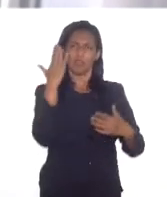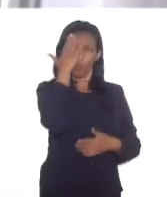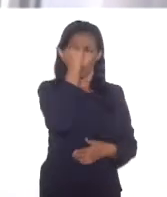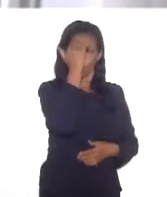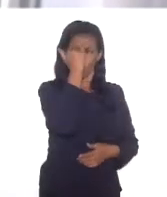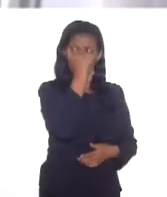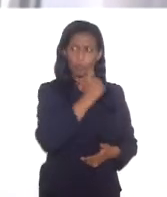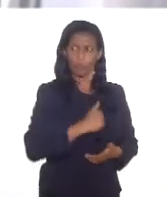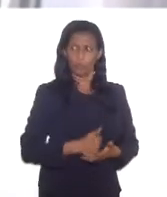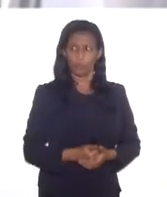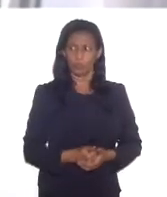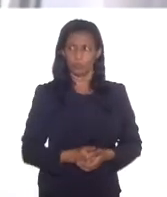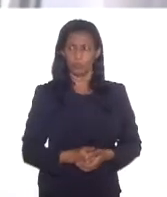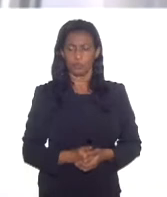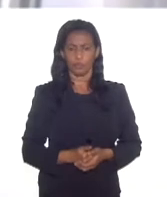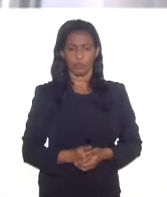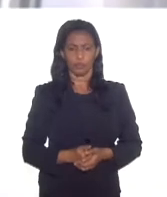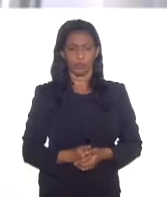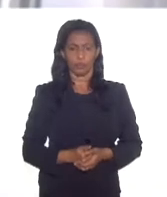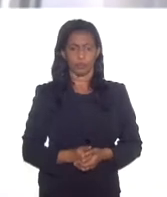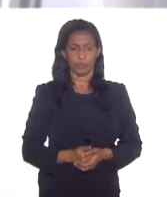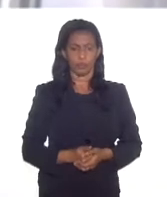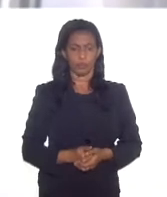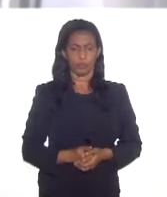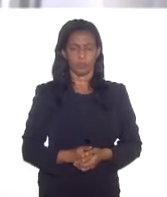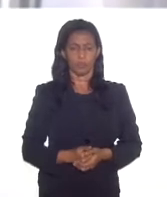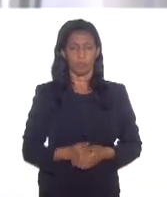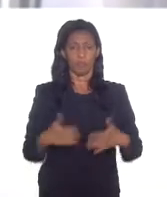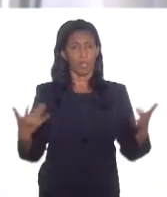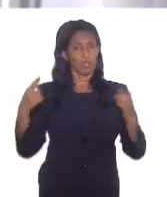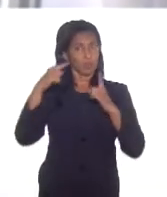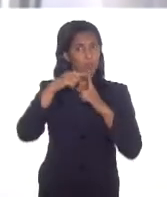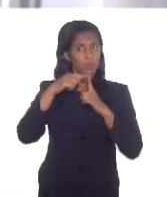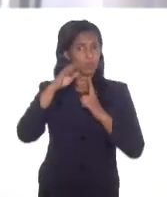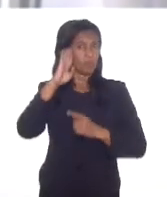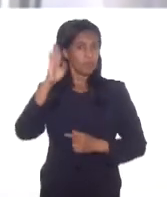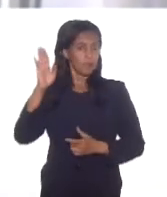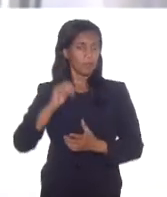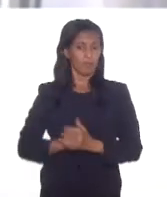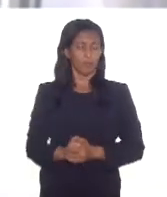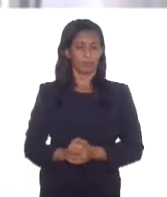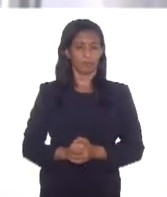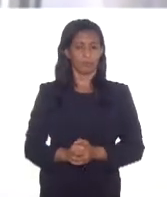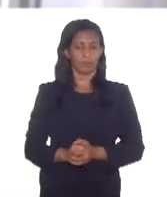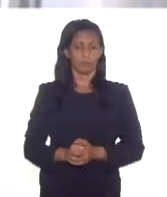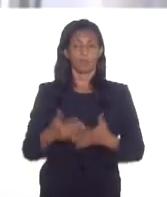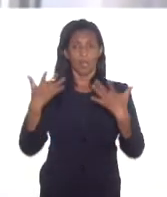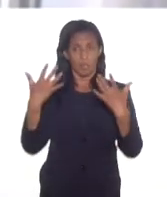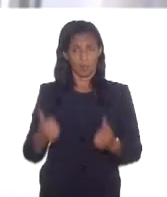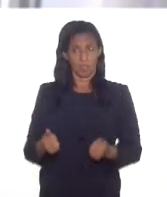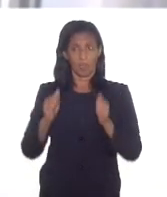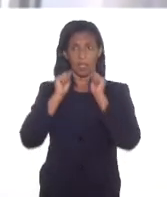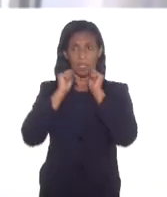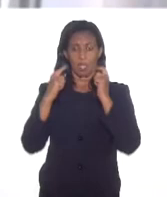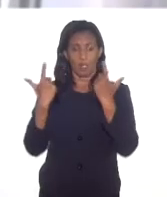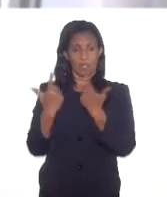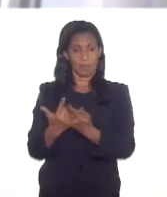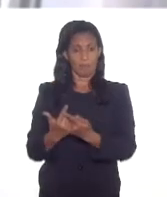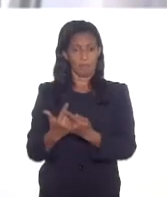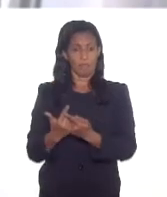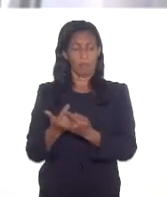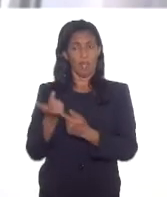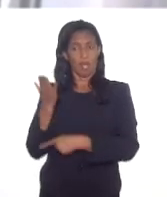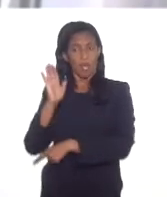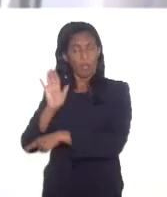eventualmente, até abrigar um museu da música brasileira. Esse é o objetivo principal, permitir que a Assembleia e a UFRJ